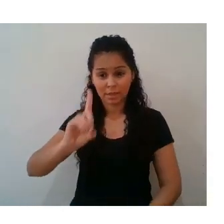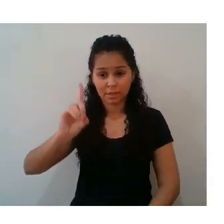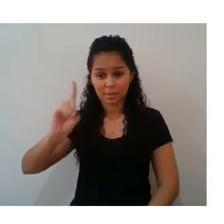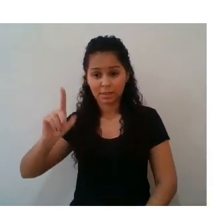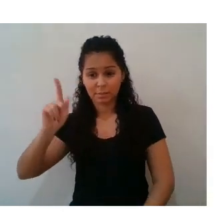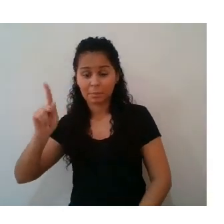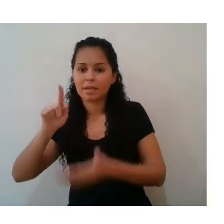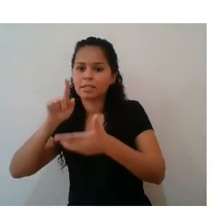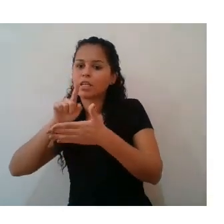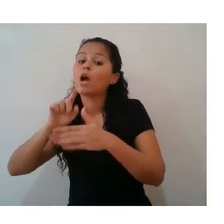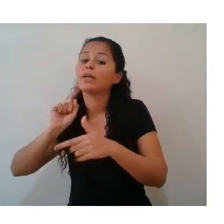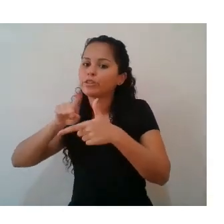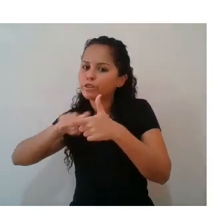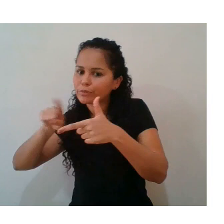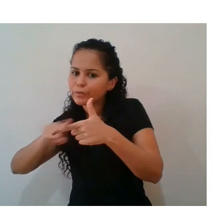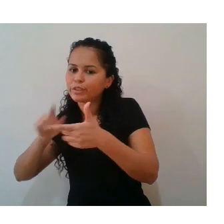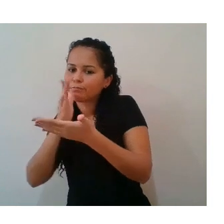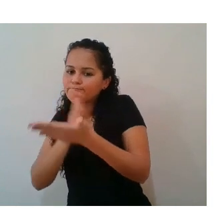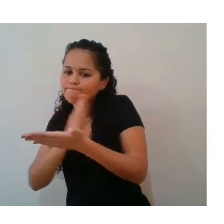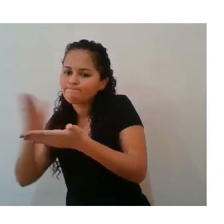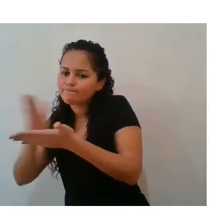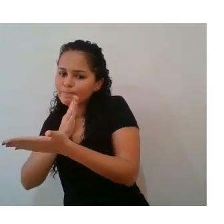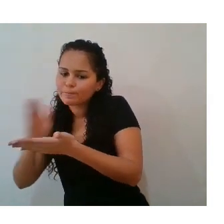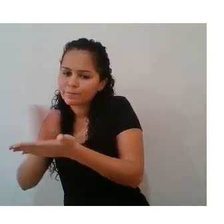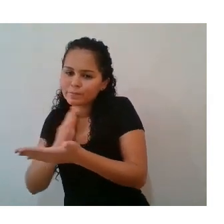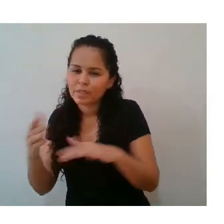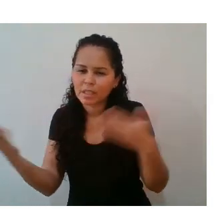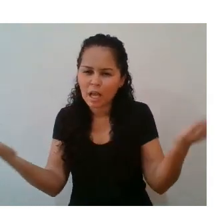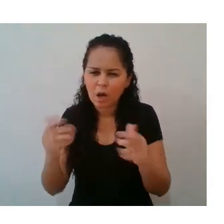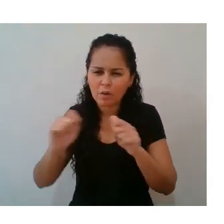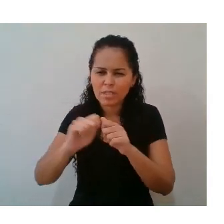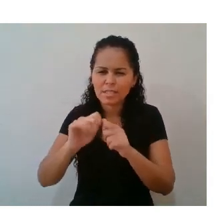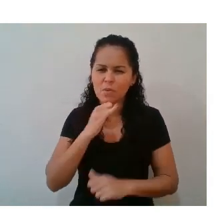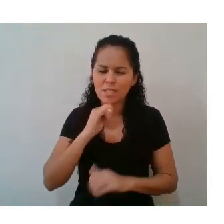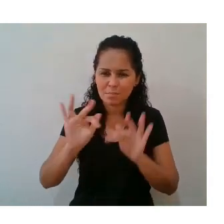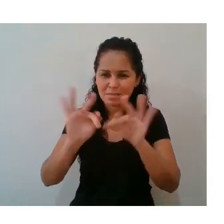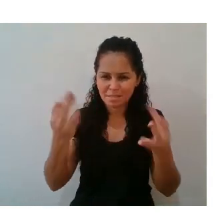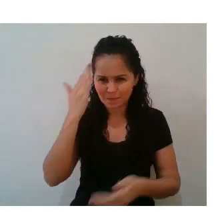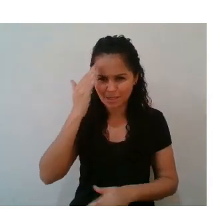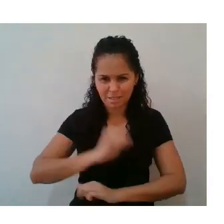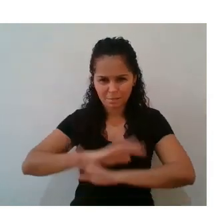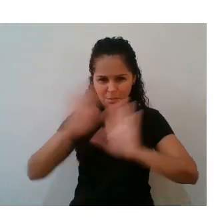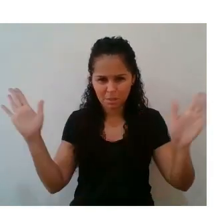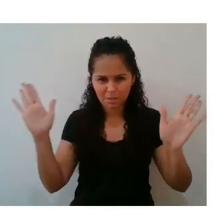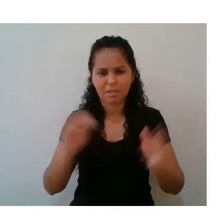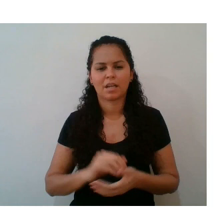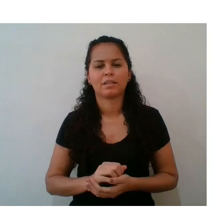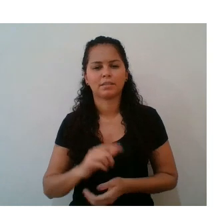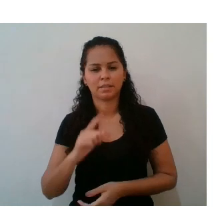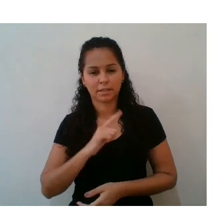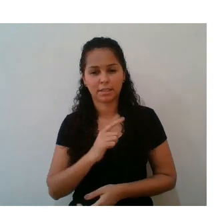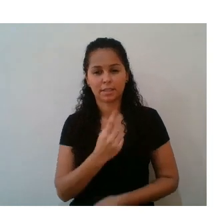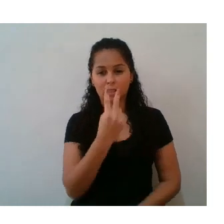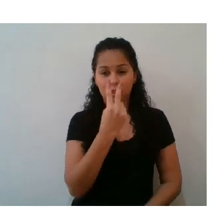DDP dividida entre elas, ok? Então, aqui vamos fazer um exemplo muito simples. Temos uma resistência de 2